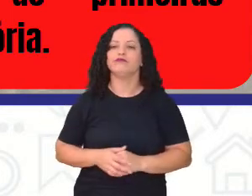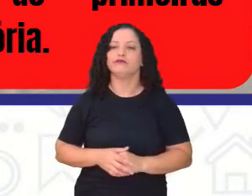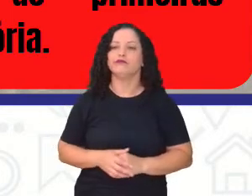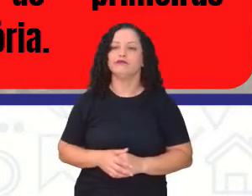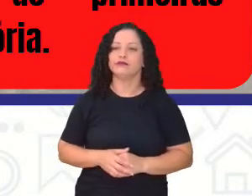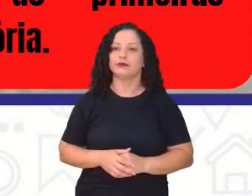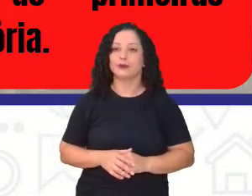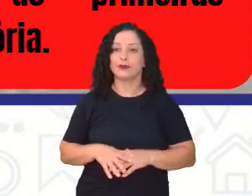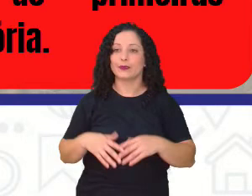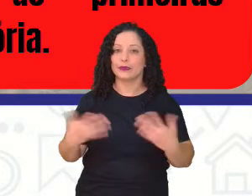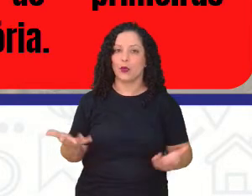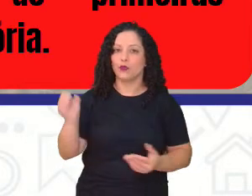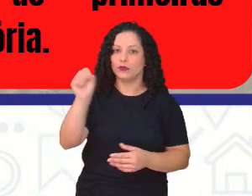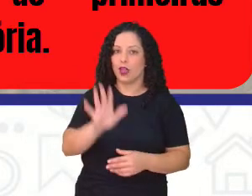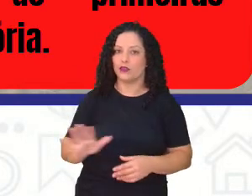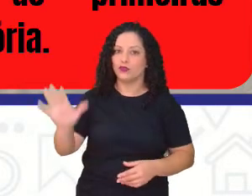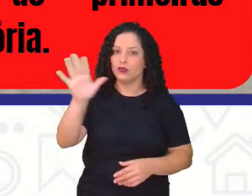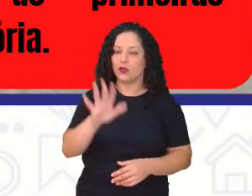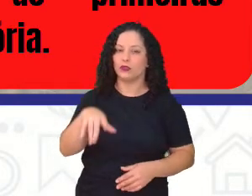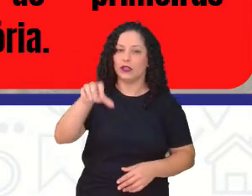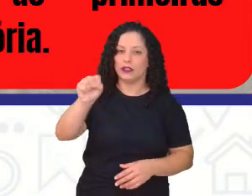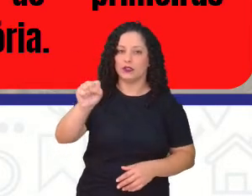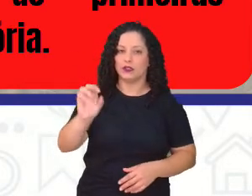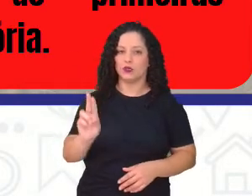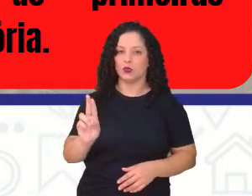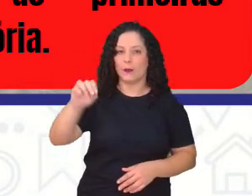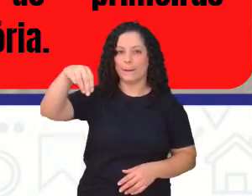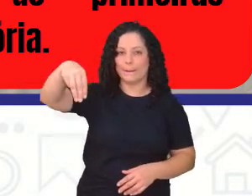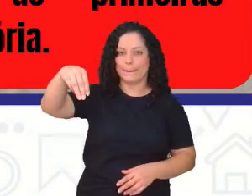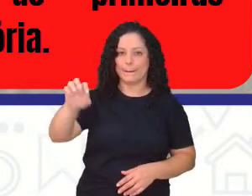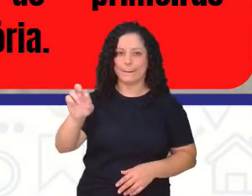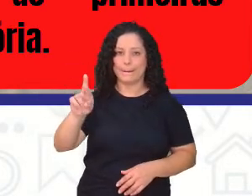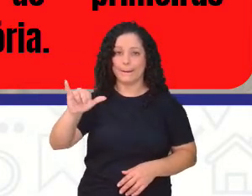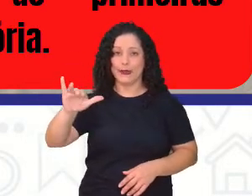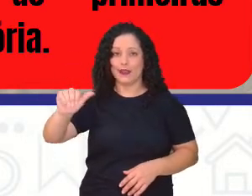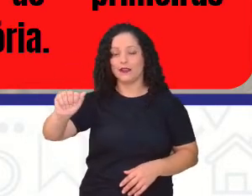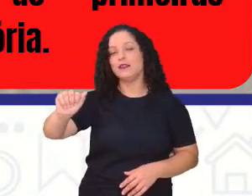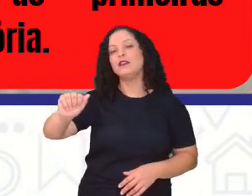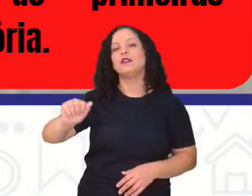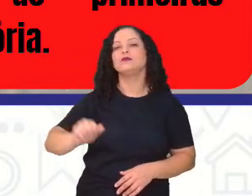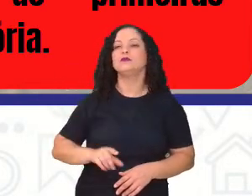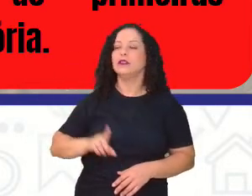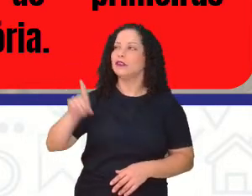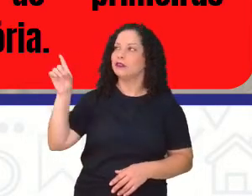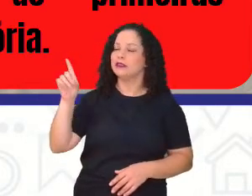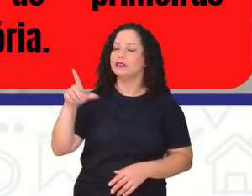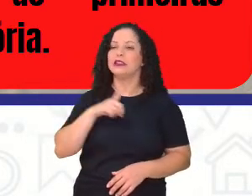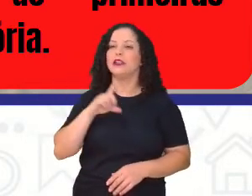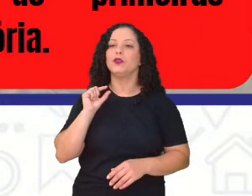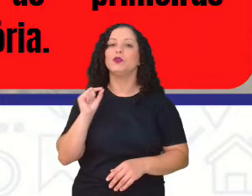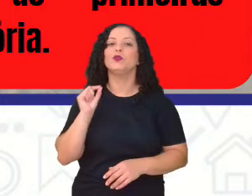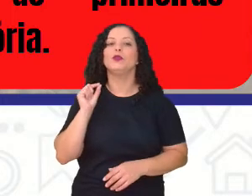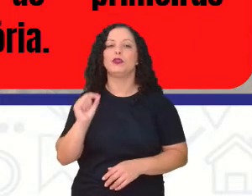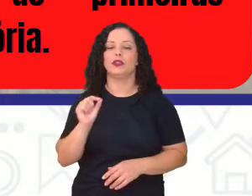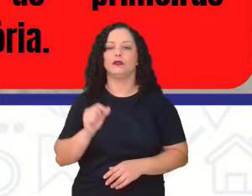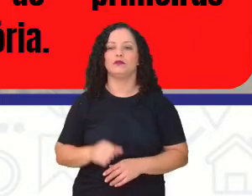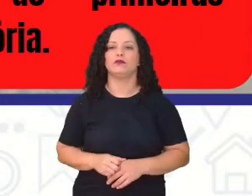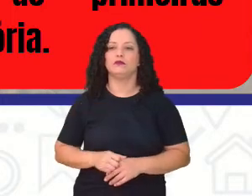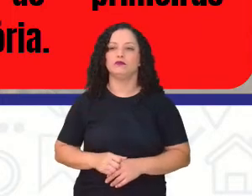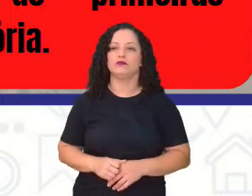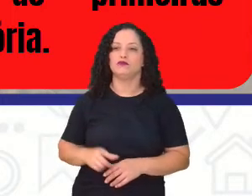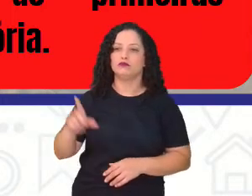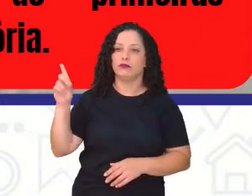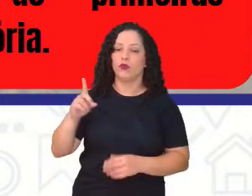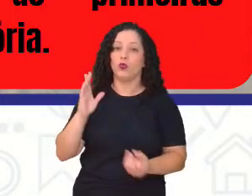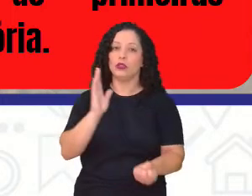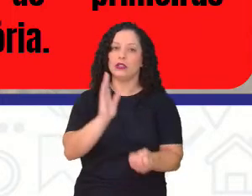ó, na região da Suméria, certo? Essa região da Suméria aqui, ó, a gente vai ter o seguinte: eles vão formar